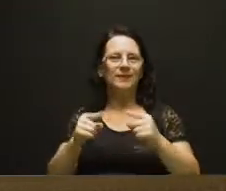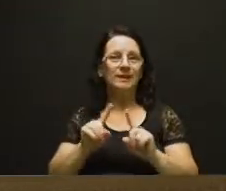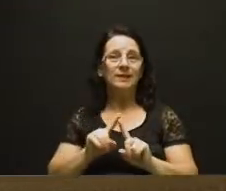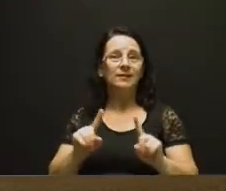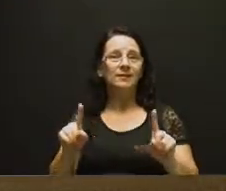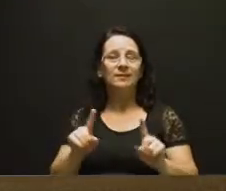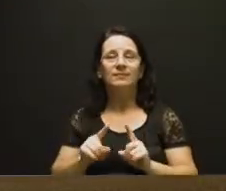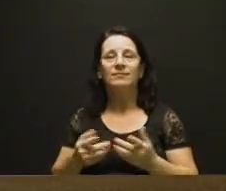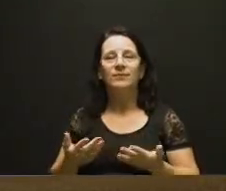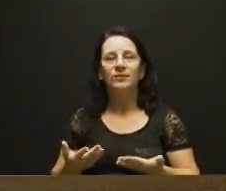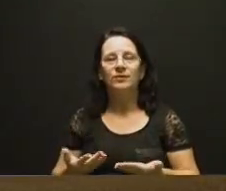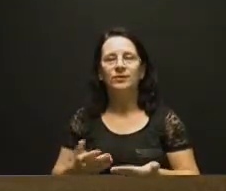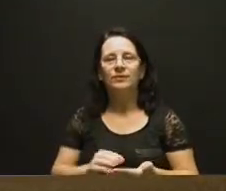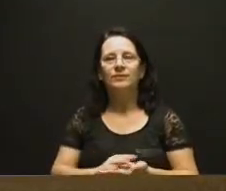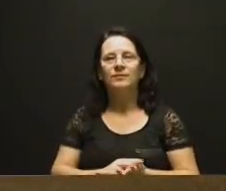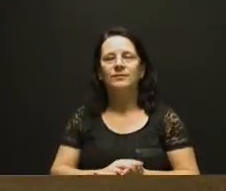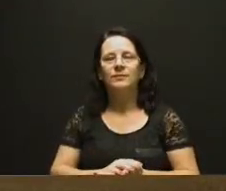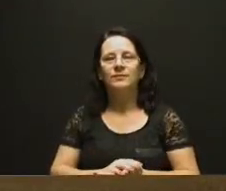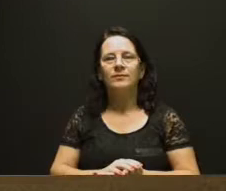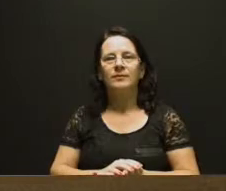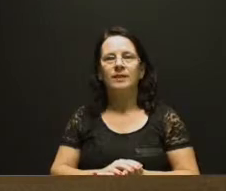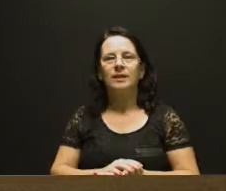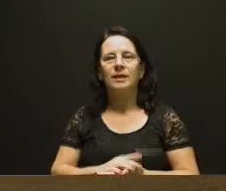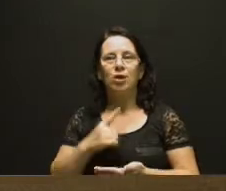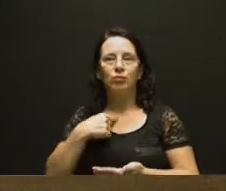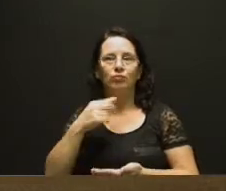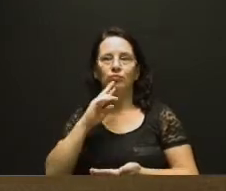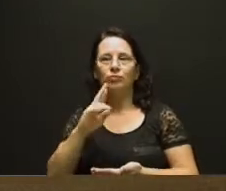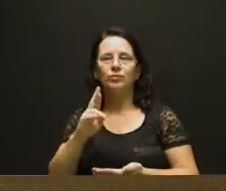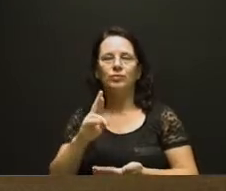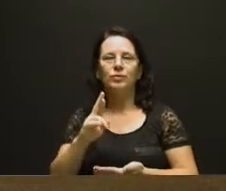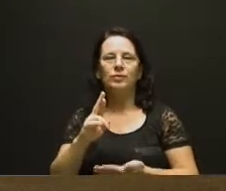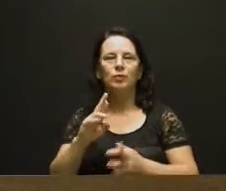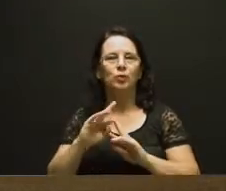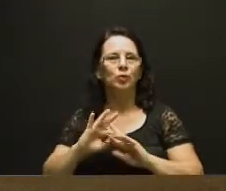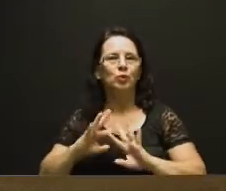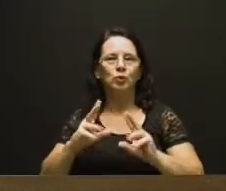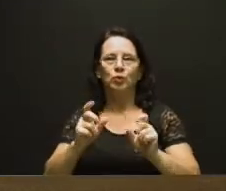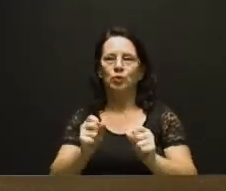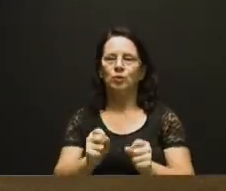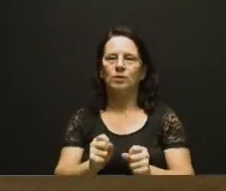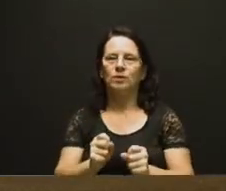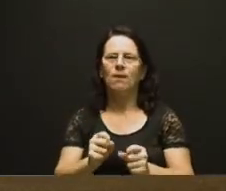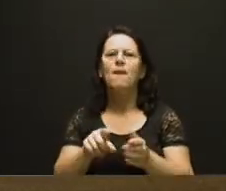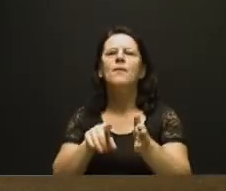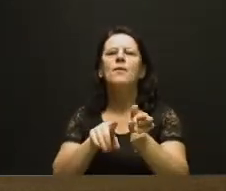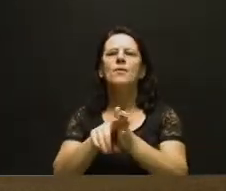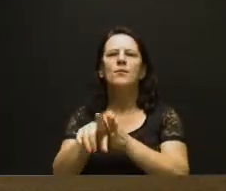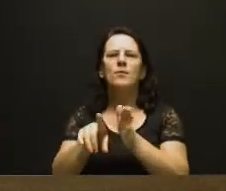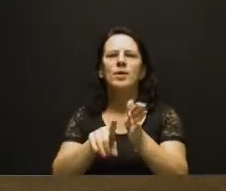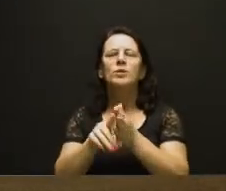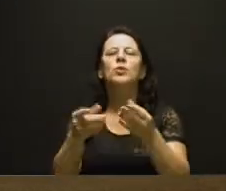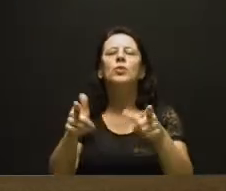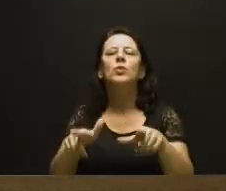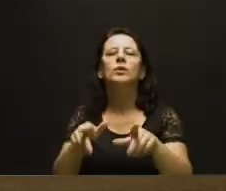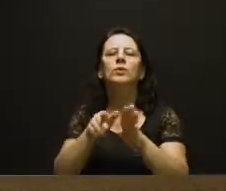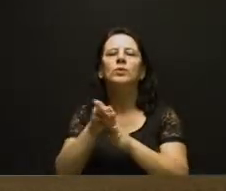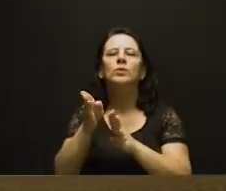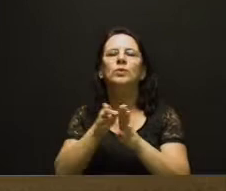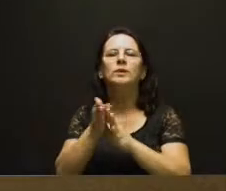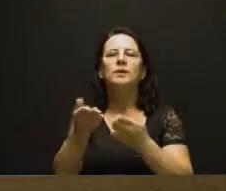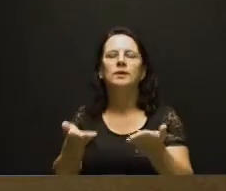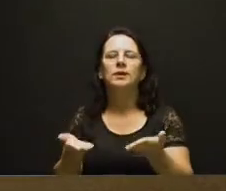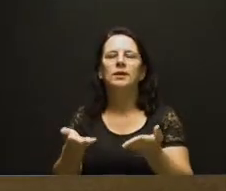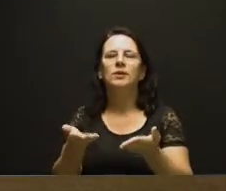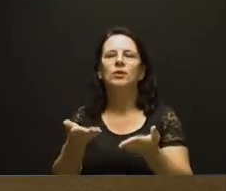sou a solução para tudo mas a gente se perguntar onde estava o concelho onde estavam